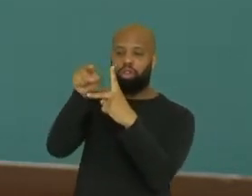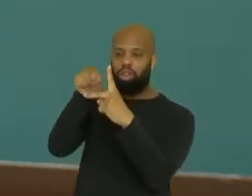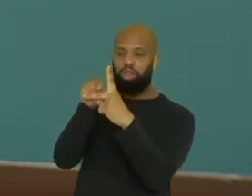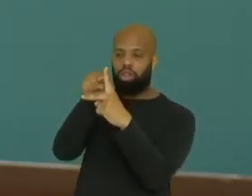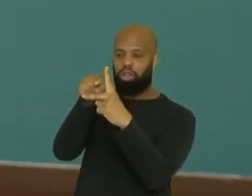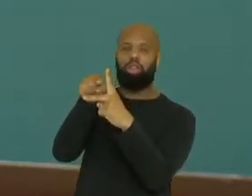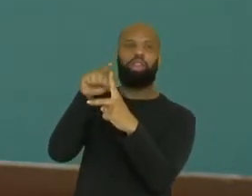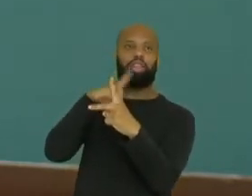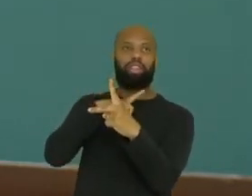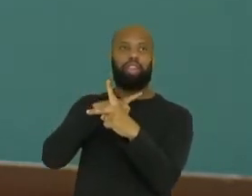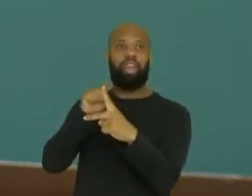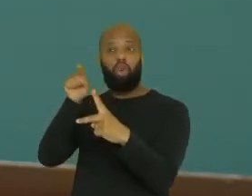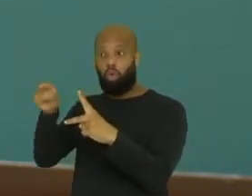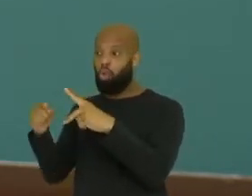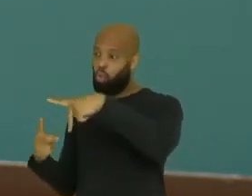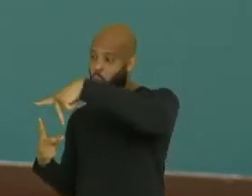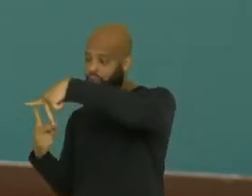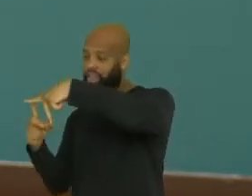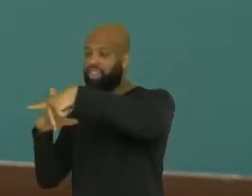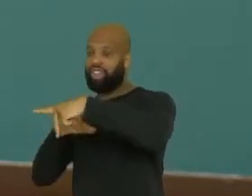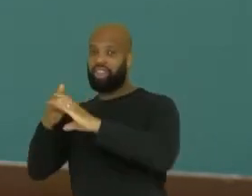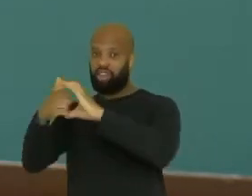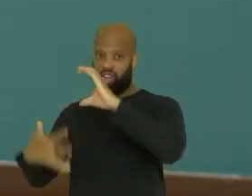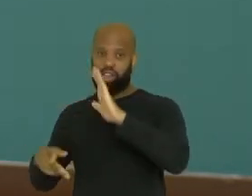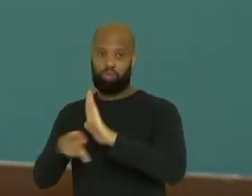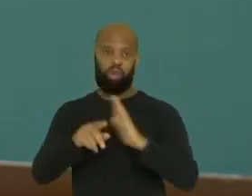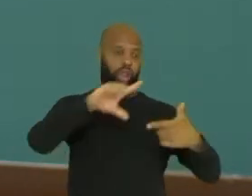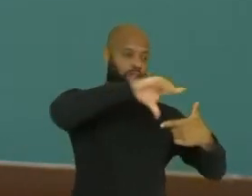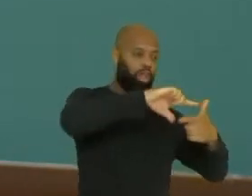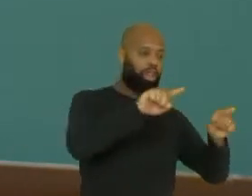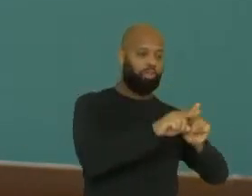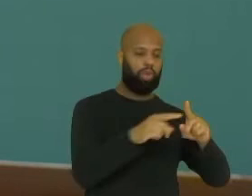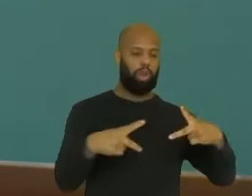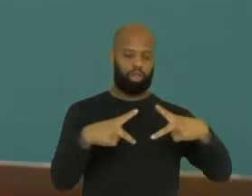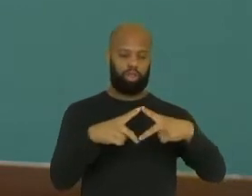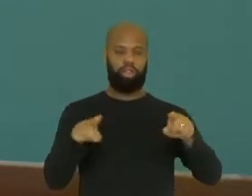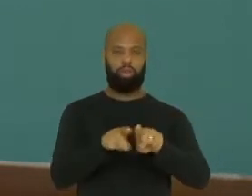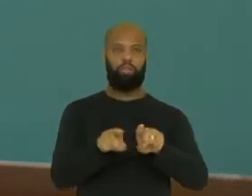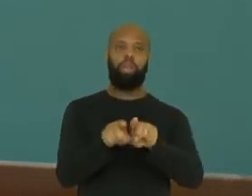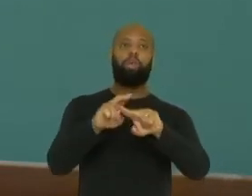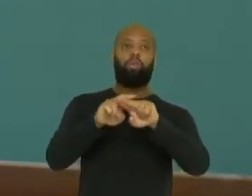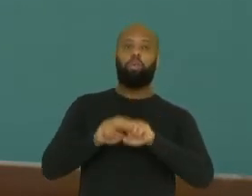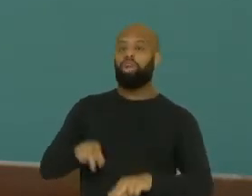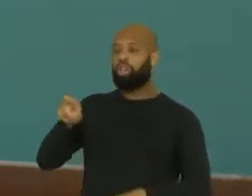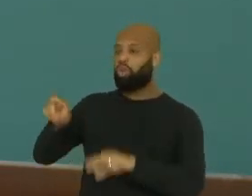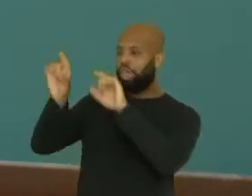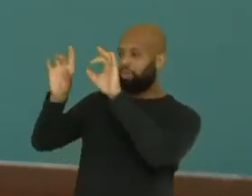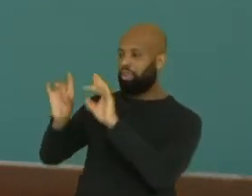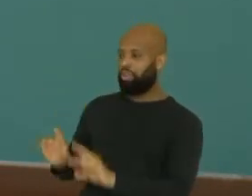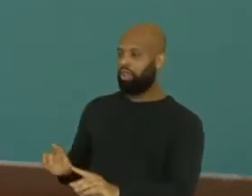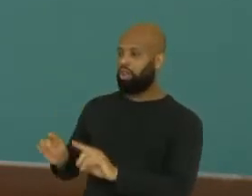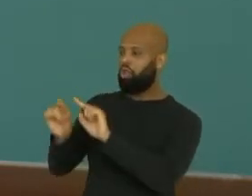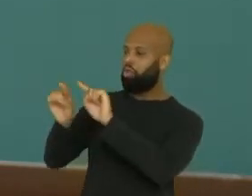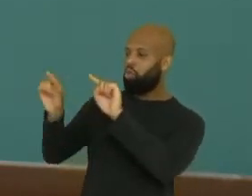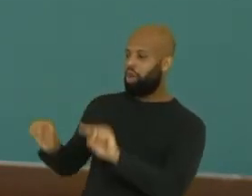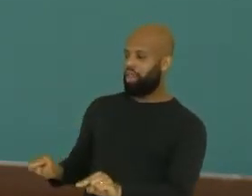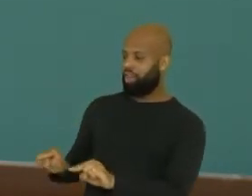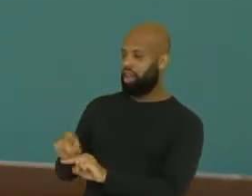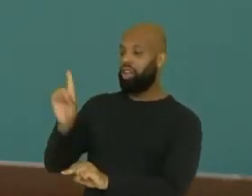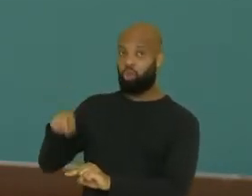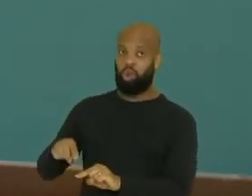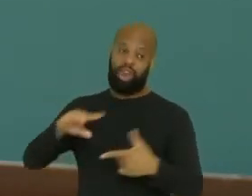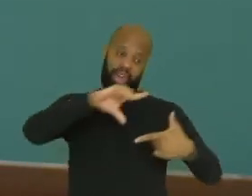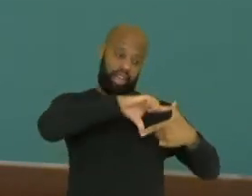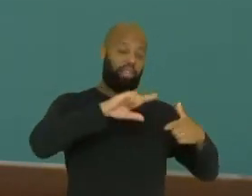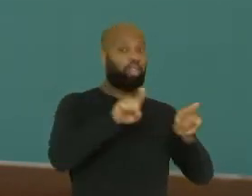as um retângulo e losango por fazer isso a gente disse que ele é um caso especial de retângulo e